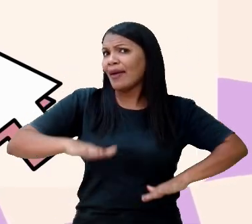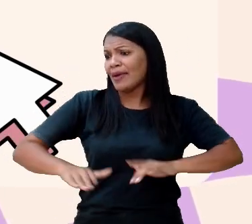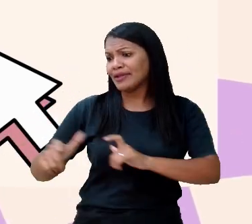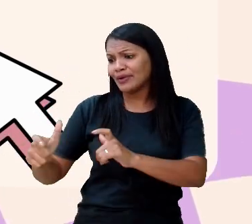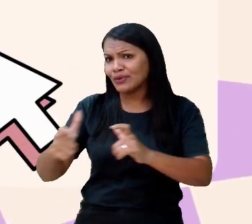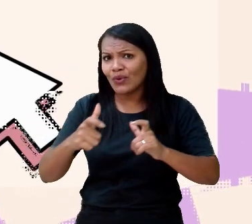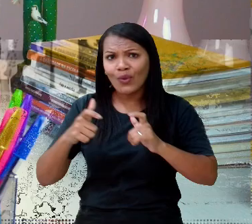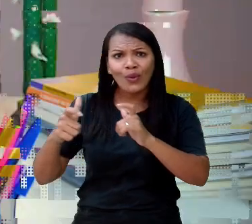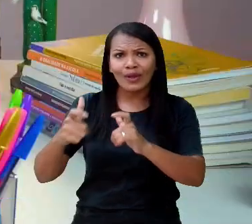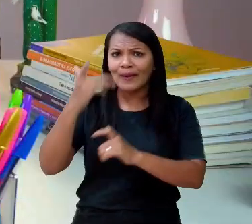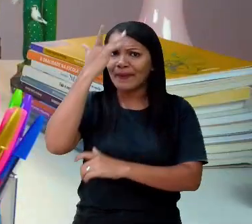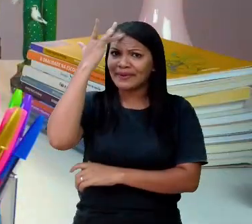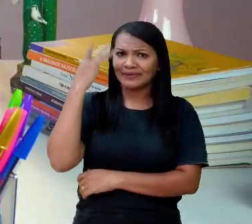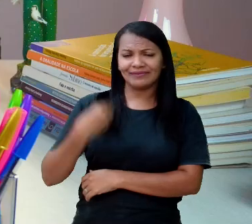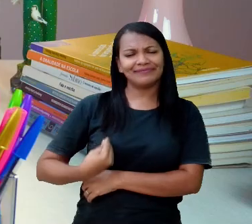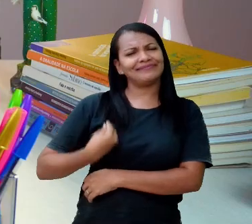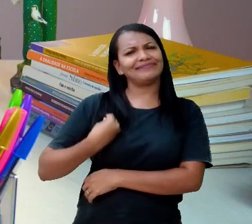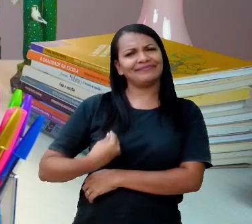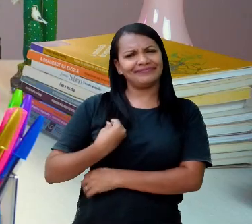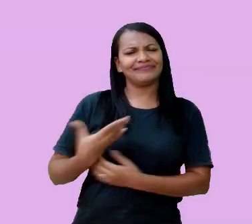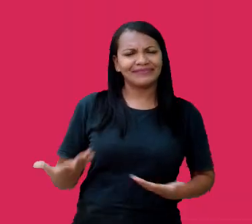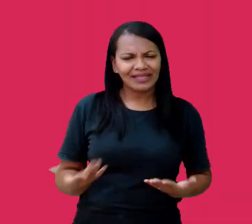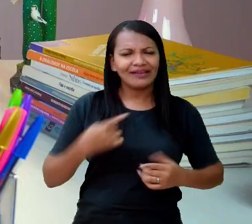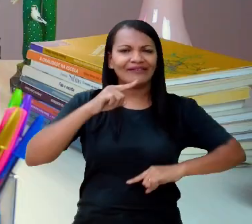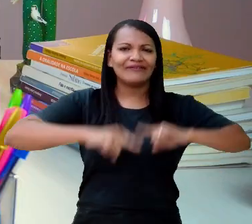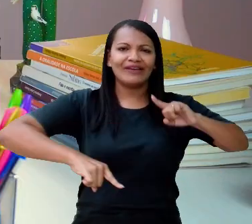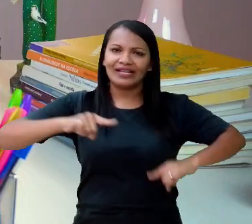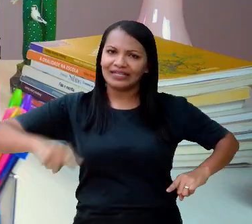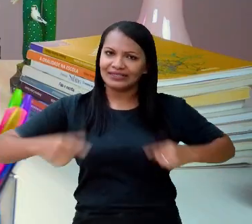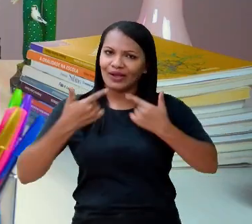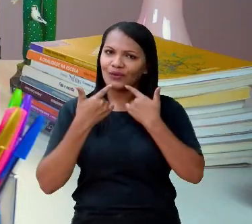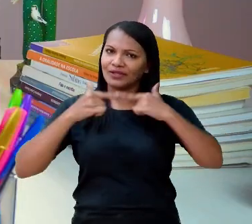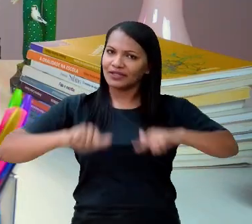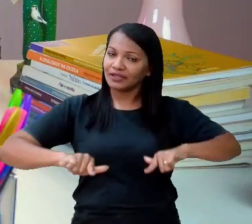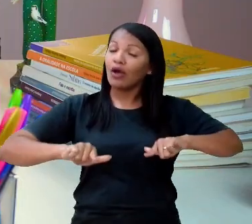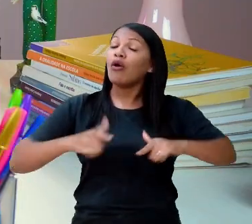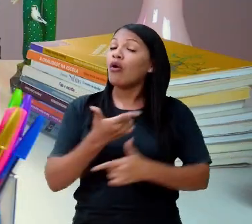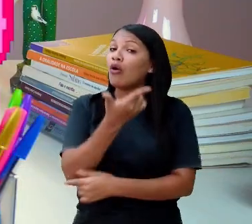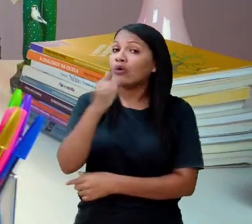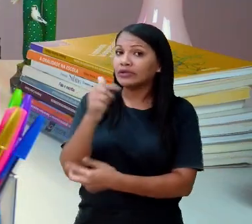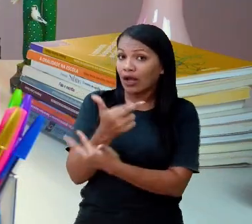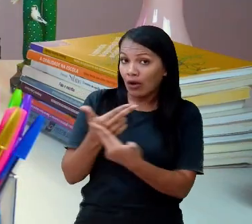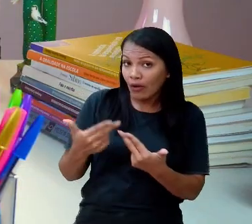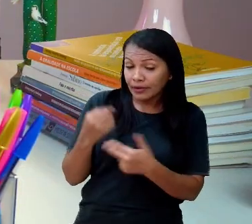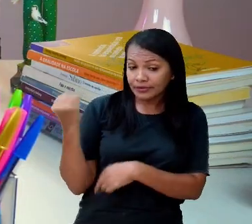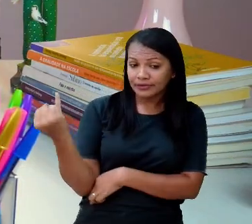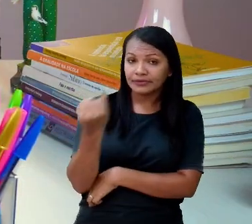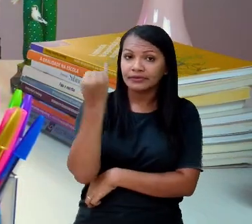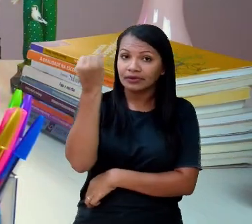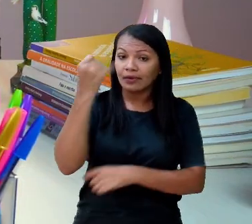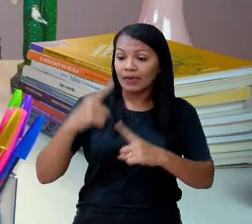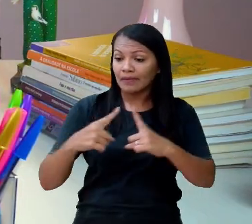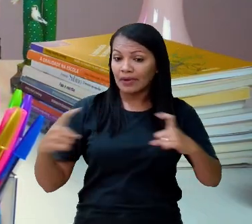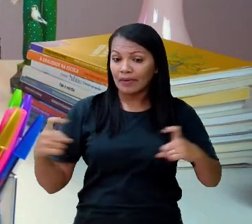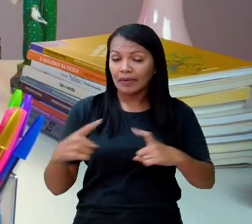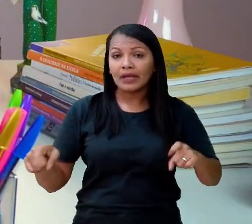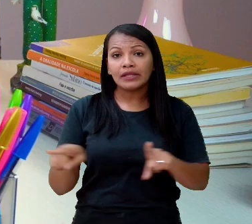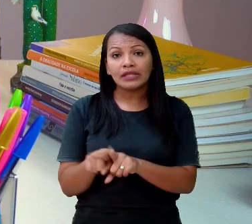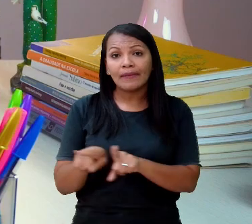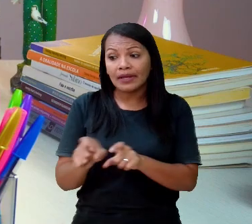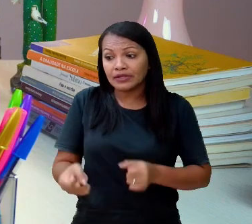que o falante se encontra. Isso é variação linguística. Outro aspecto interessante são as gírias e as